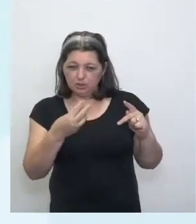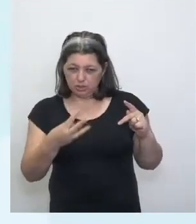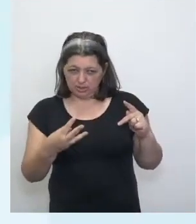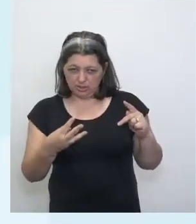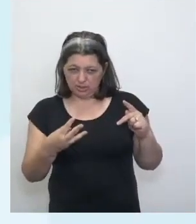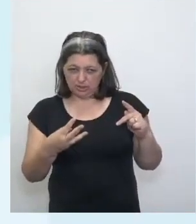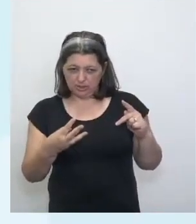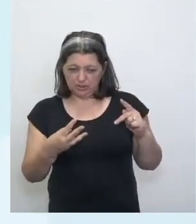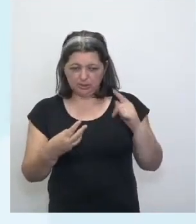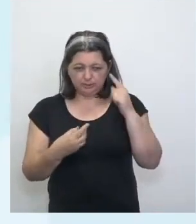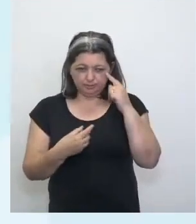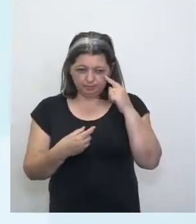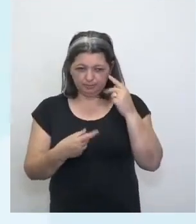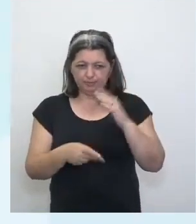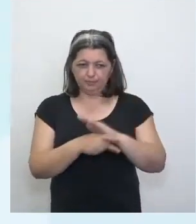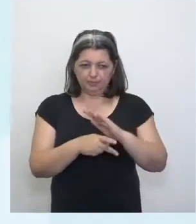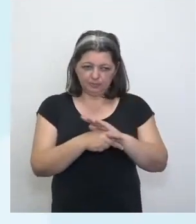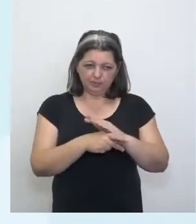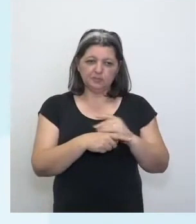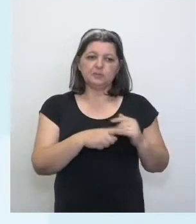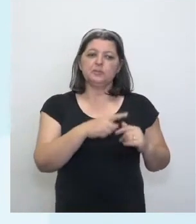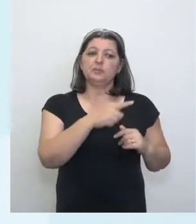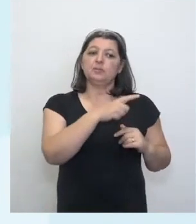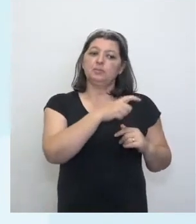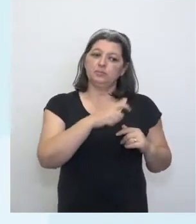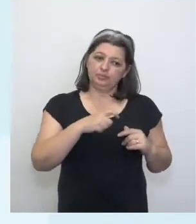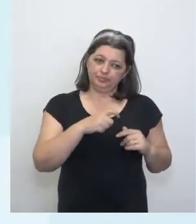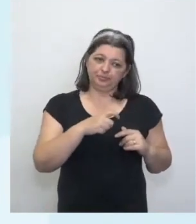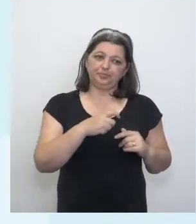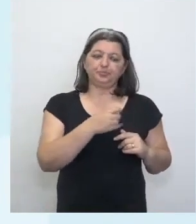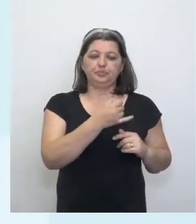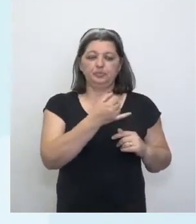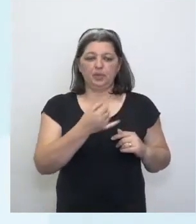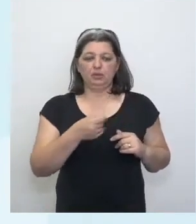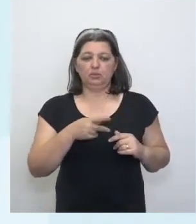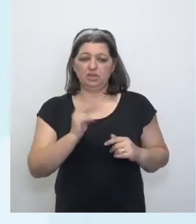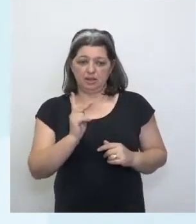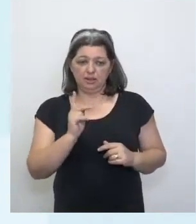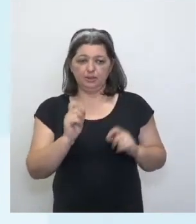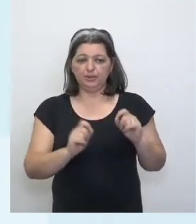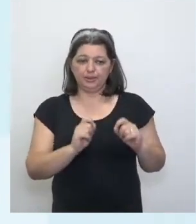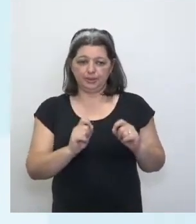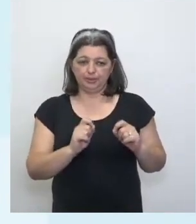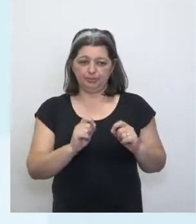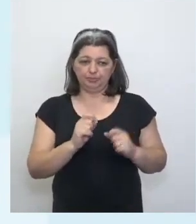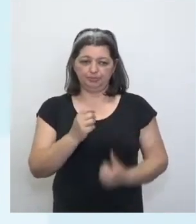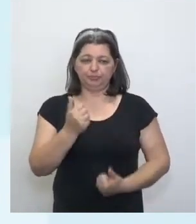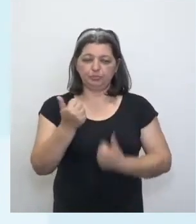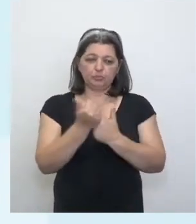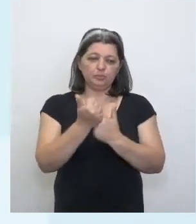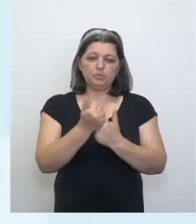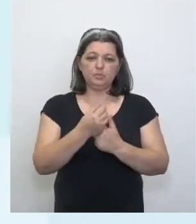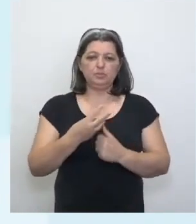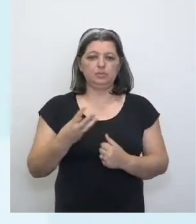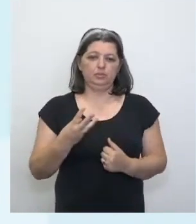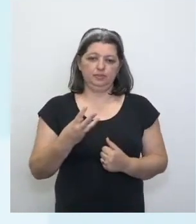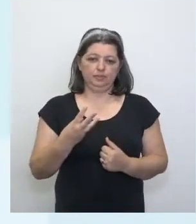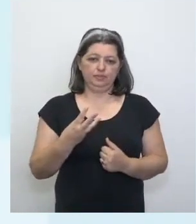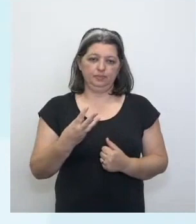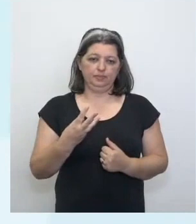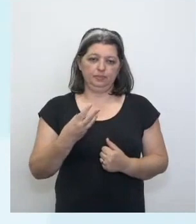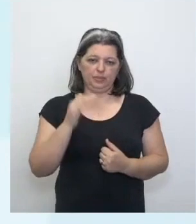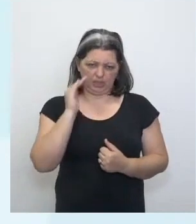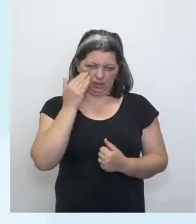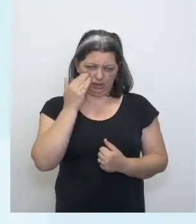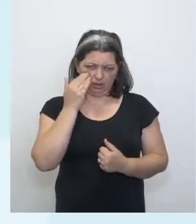3. Tem que pensar que a fórmula é x menos o valor do k. Então, o k aqui vai ser o número 3. Tudo bem de onde eu tirei o